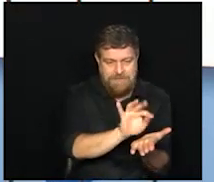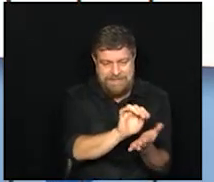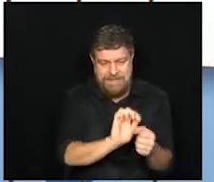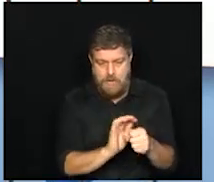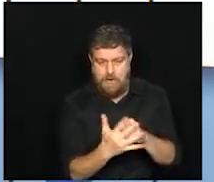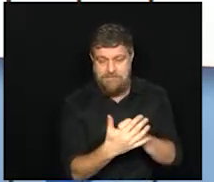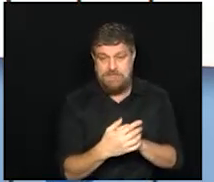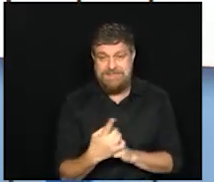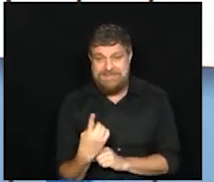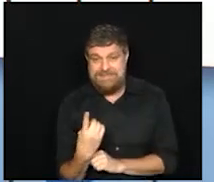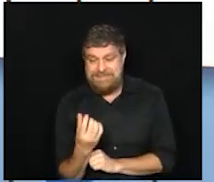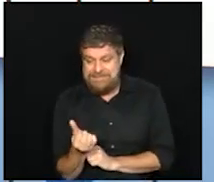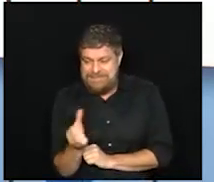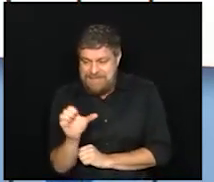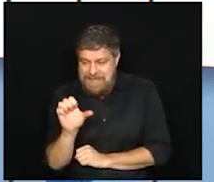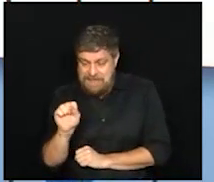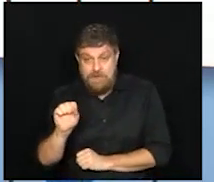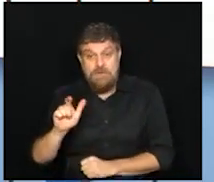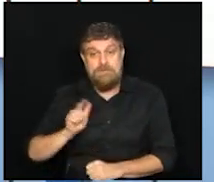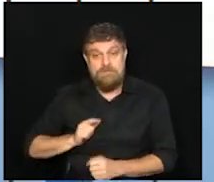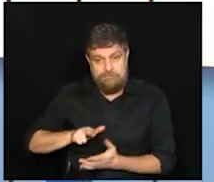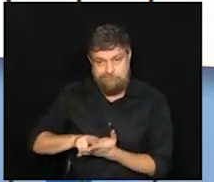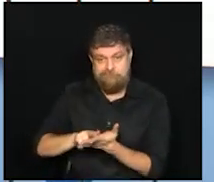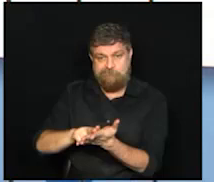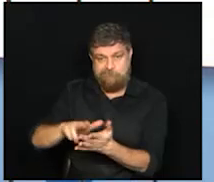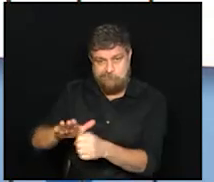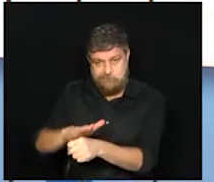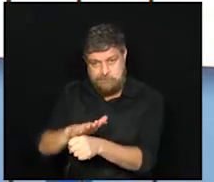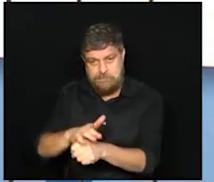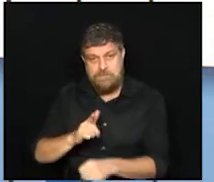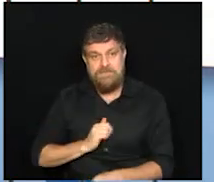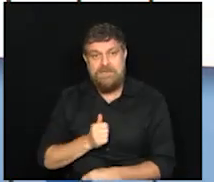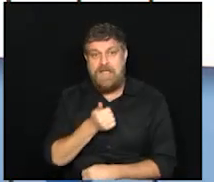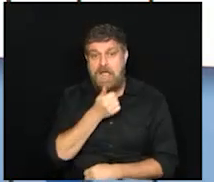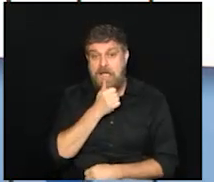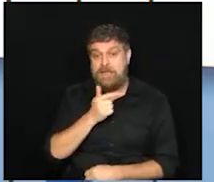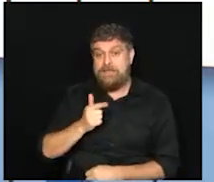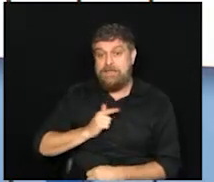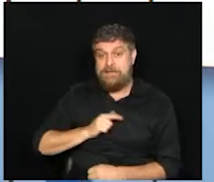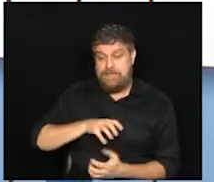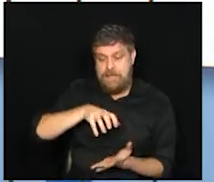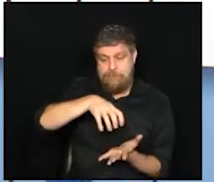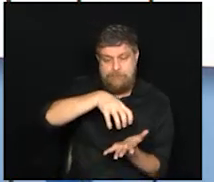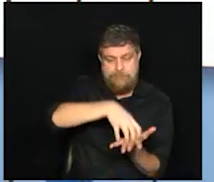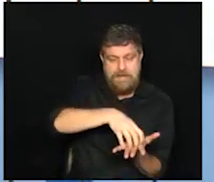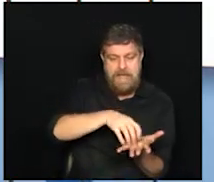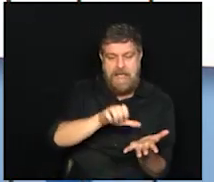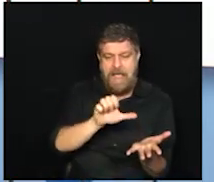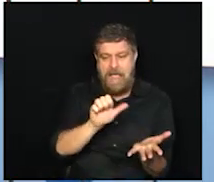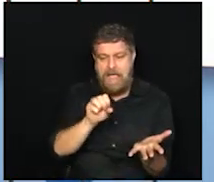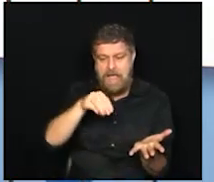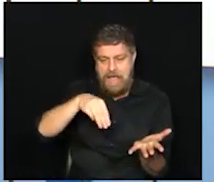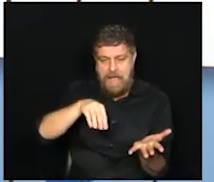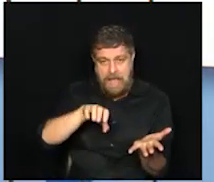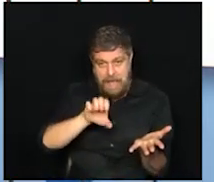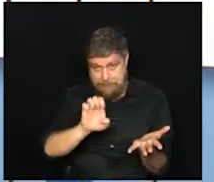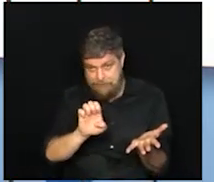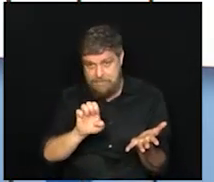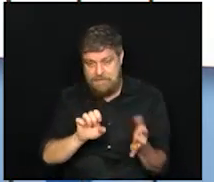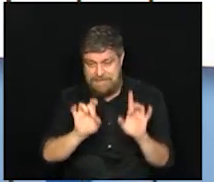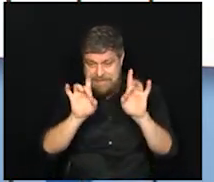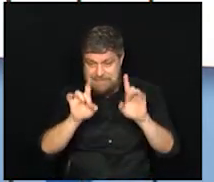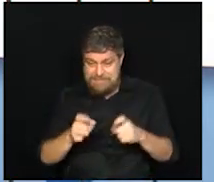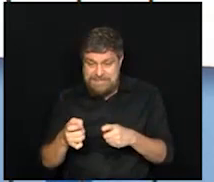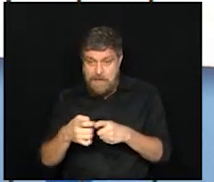quais 168 ocupados, e nós temos ainda os leitos da AME, da Unidade de Especialidades Médicas aqui